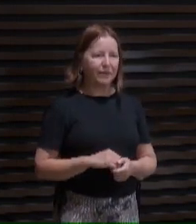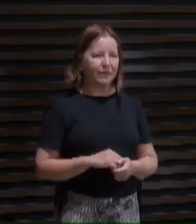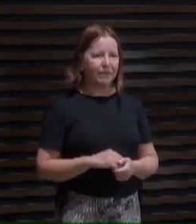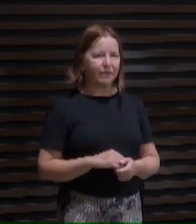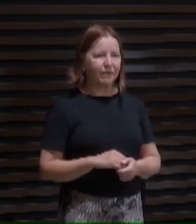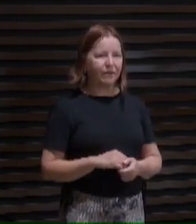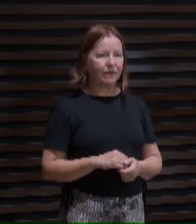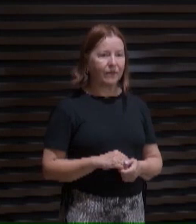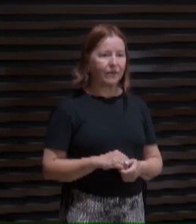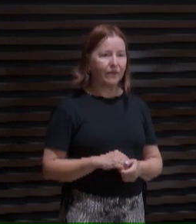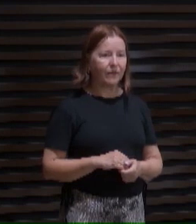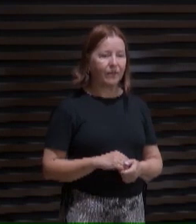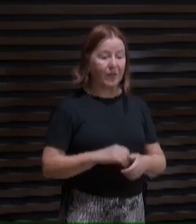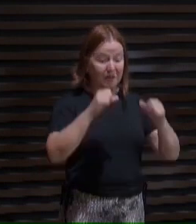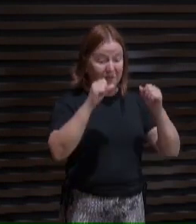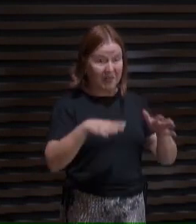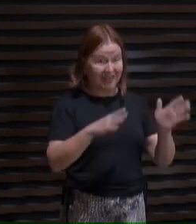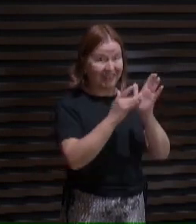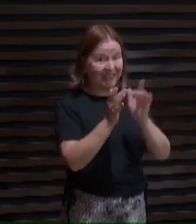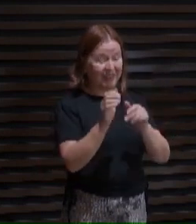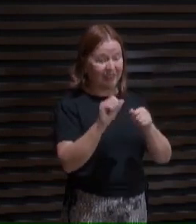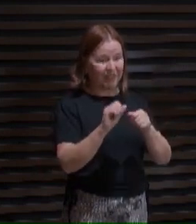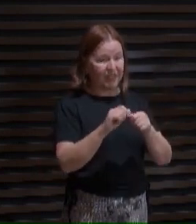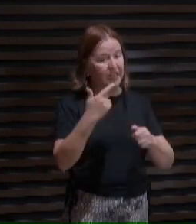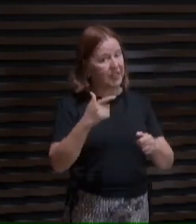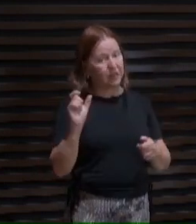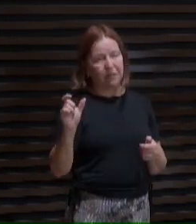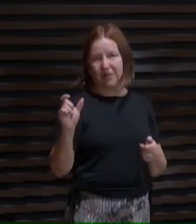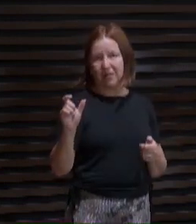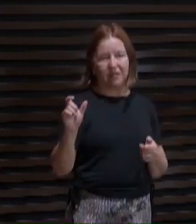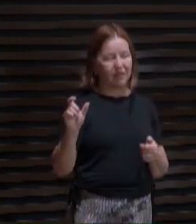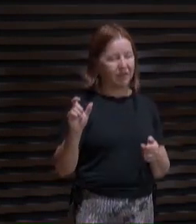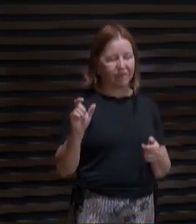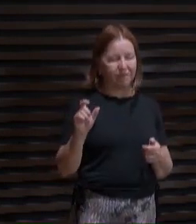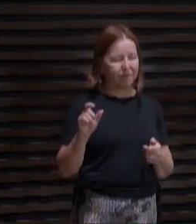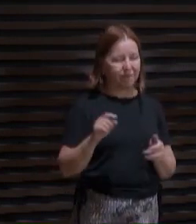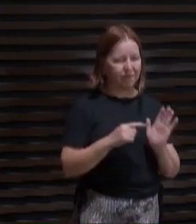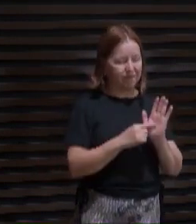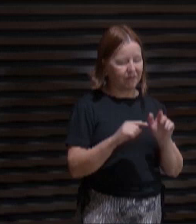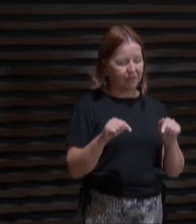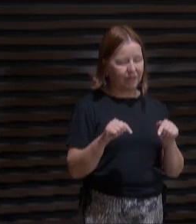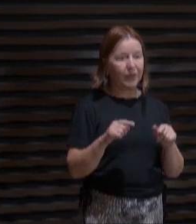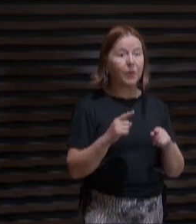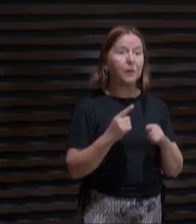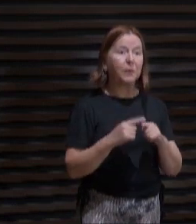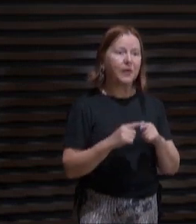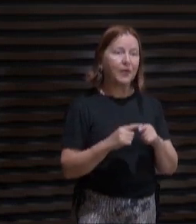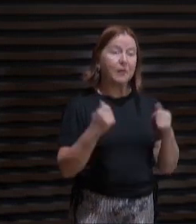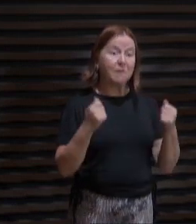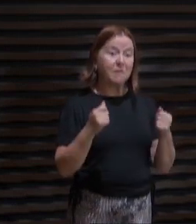E sinais que ele fez sem a palavra não são considerados aqui, porque as duas coisas têm que